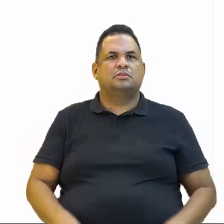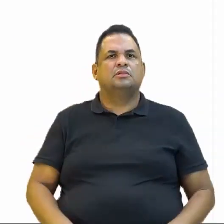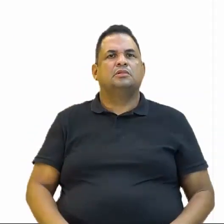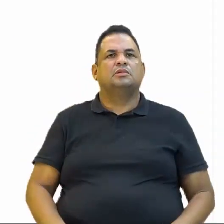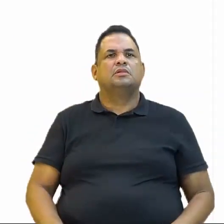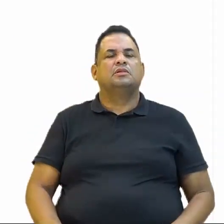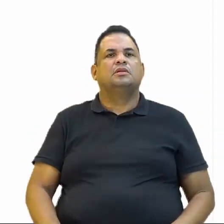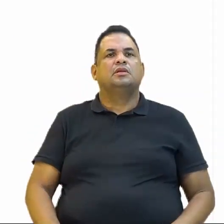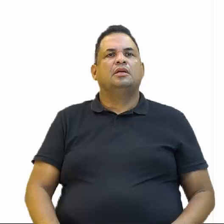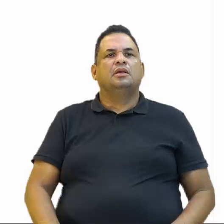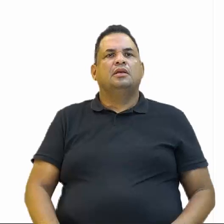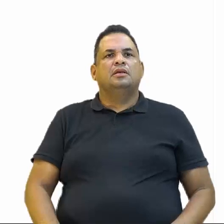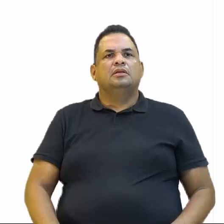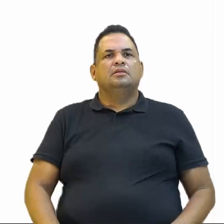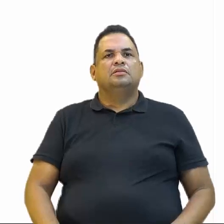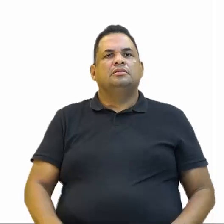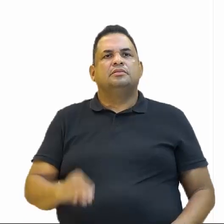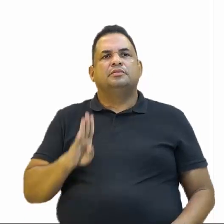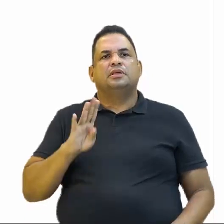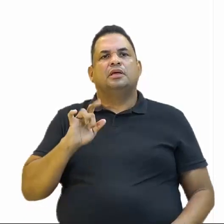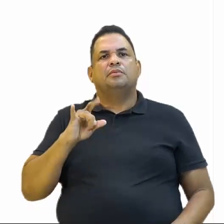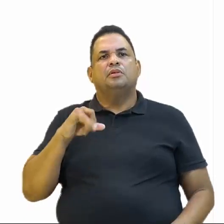só, bicarbonato de sódio,